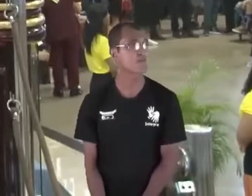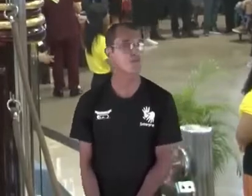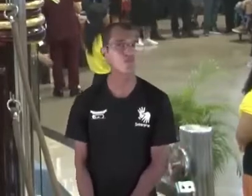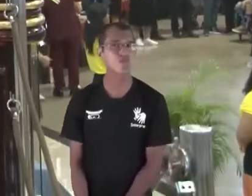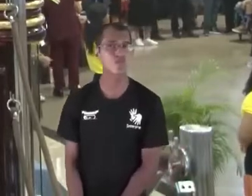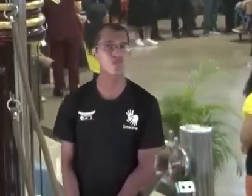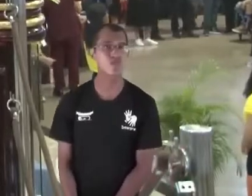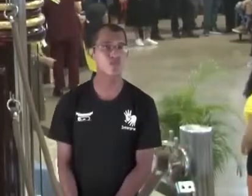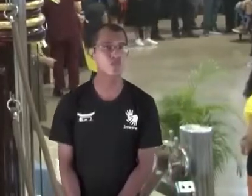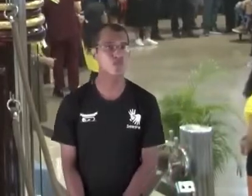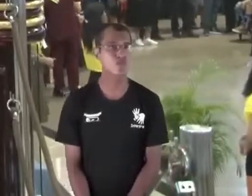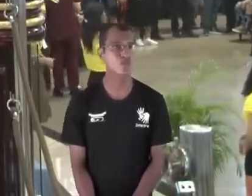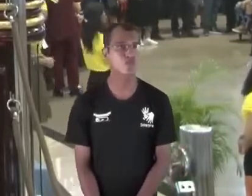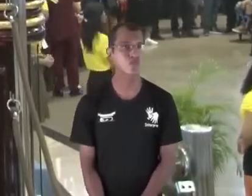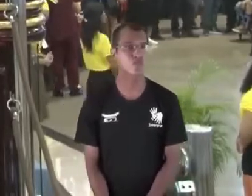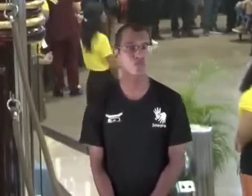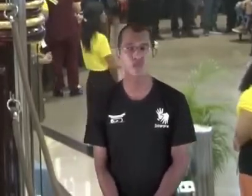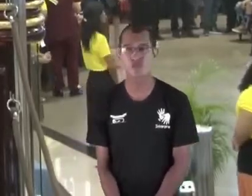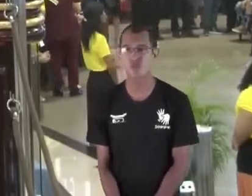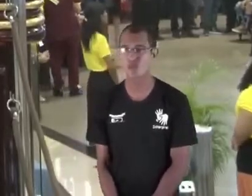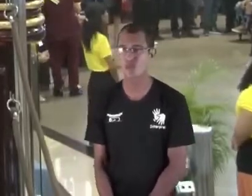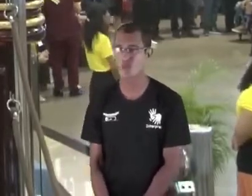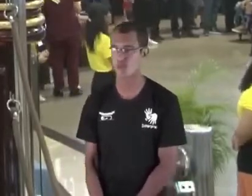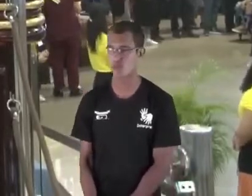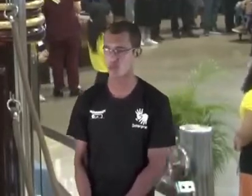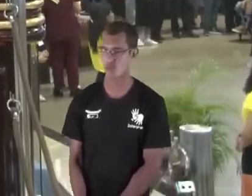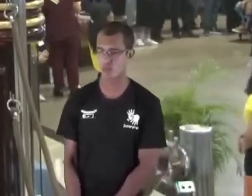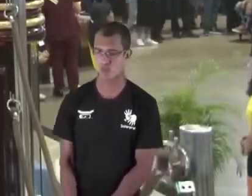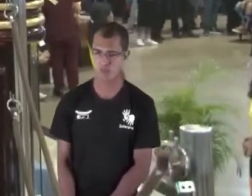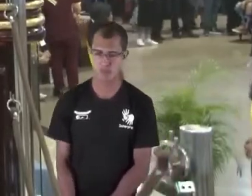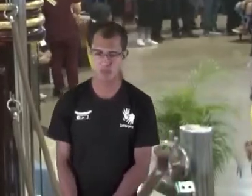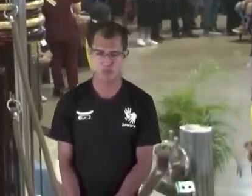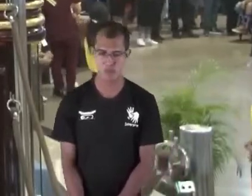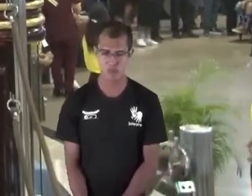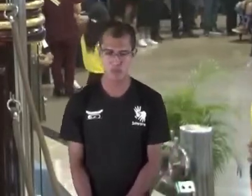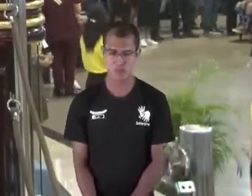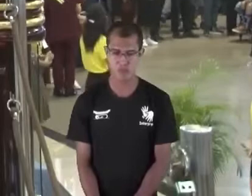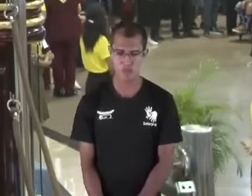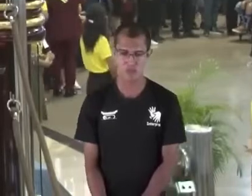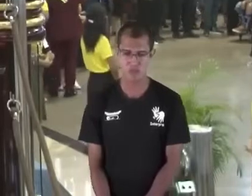eu vos saúdo com a paz do Senhor.